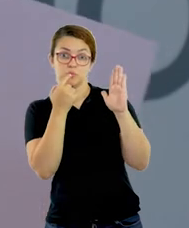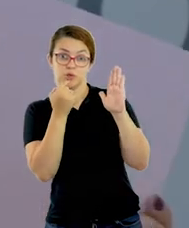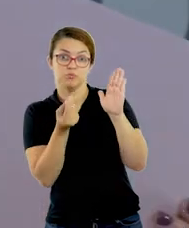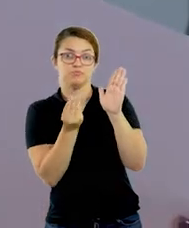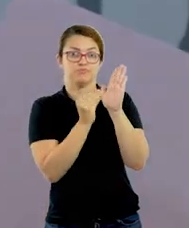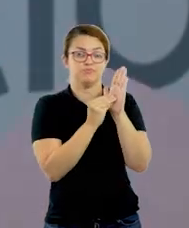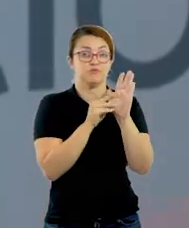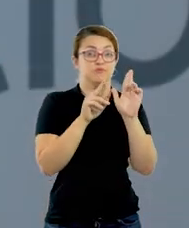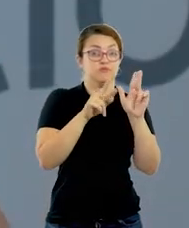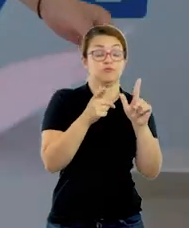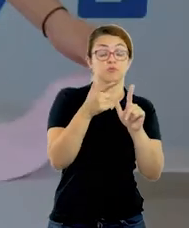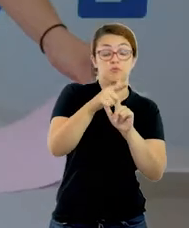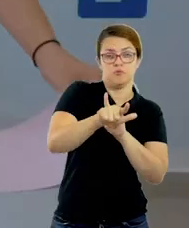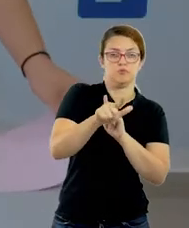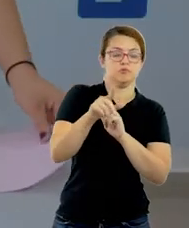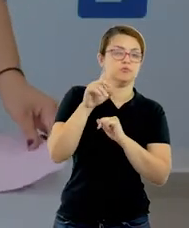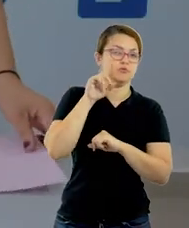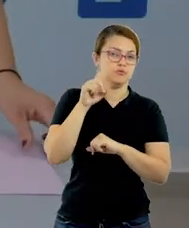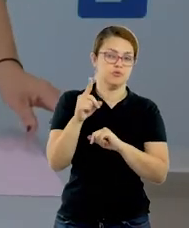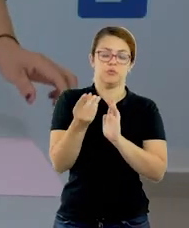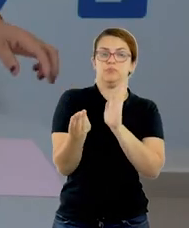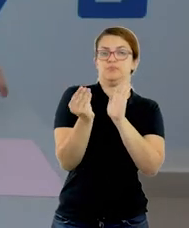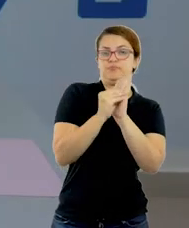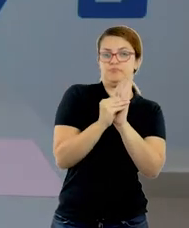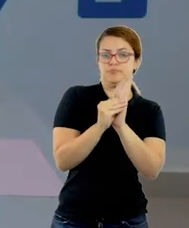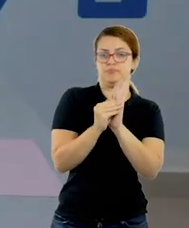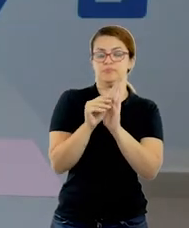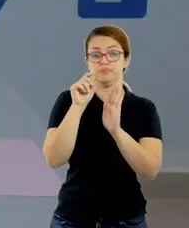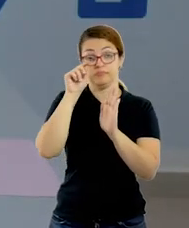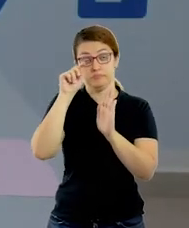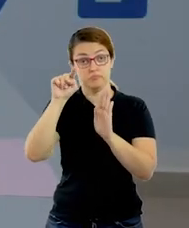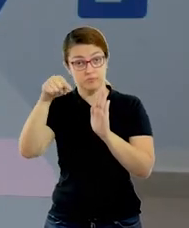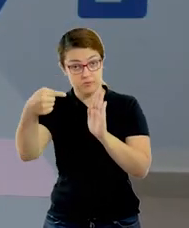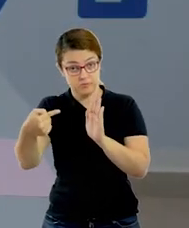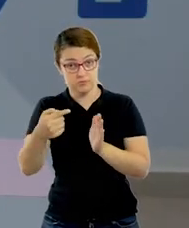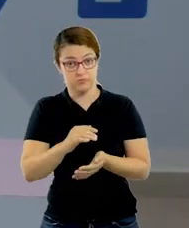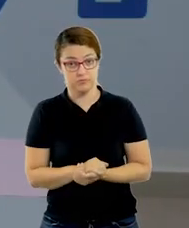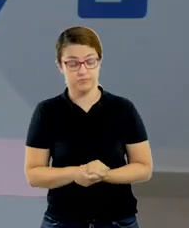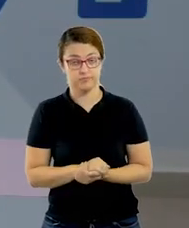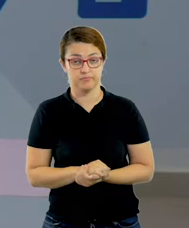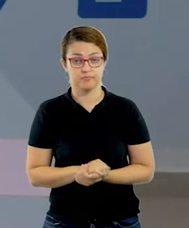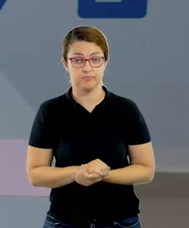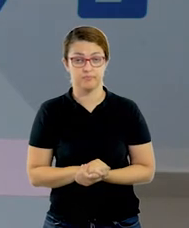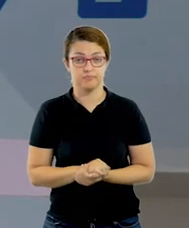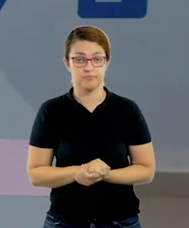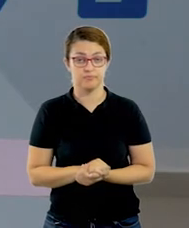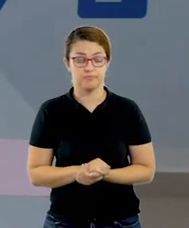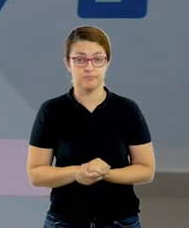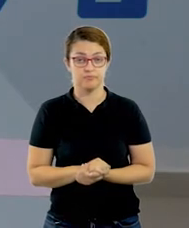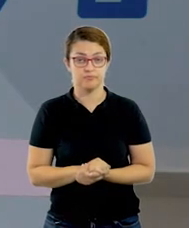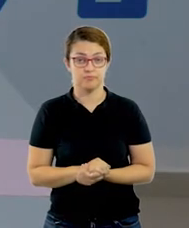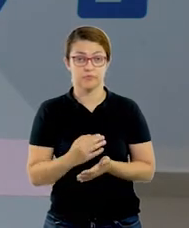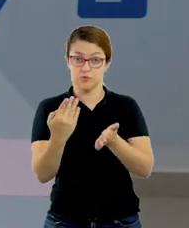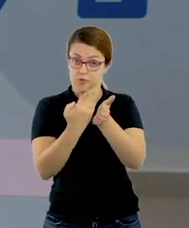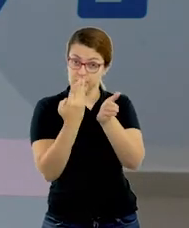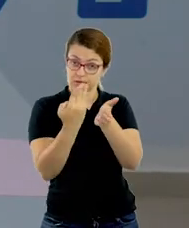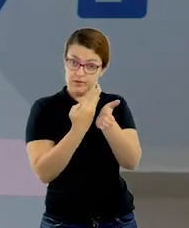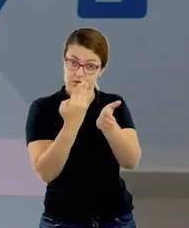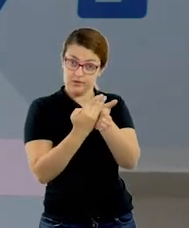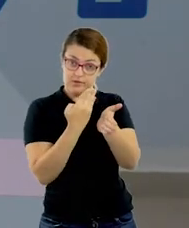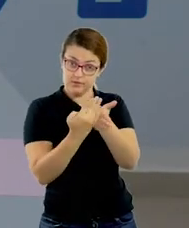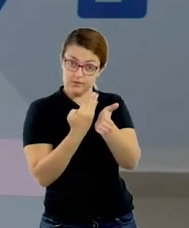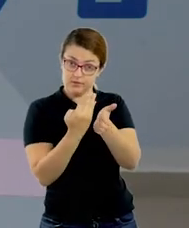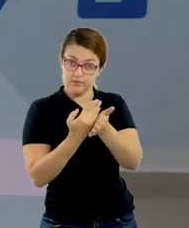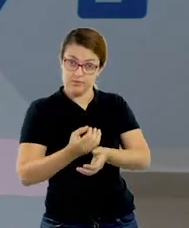dias para os outros dias né e em seguida nós vamos estar registrando no